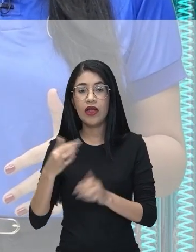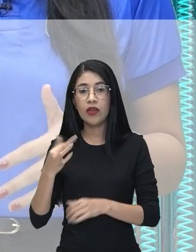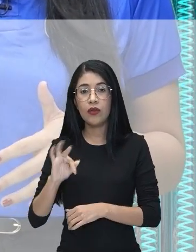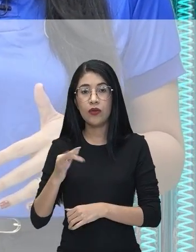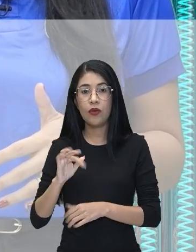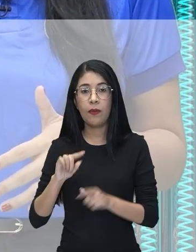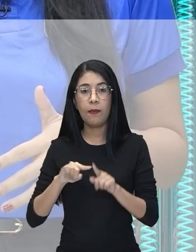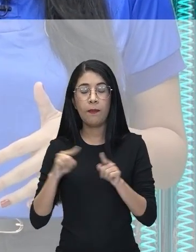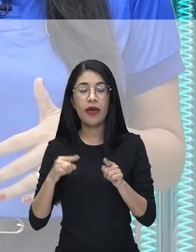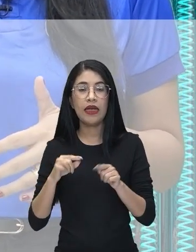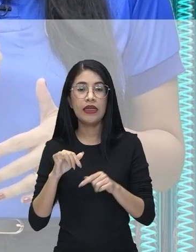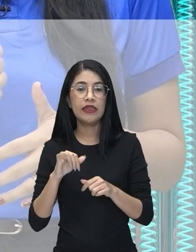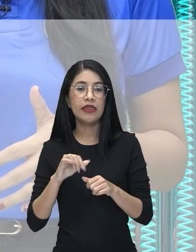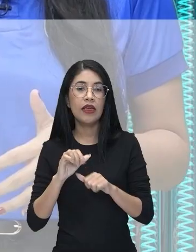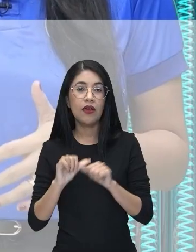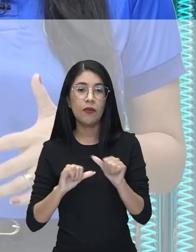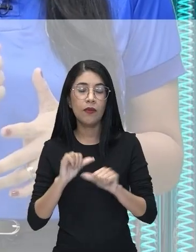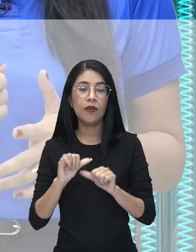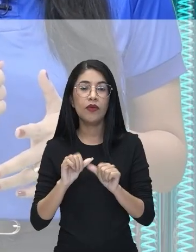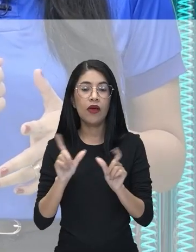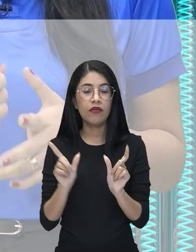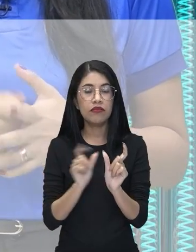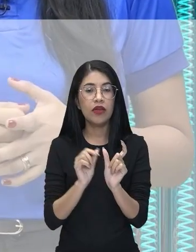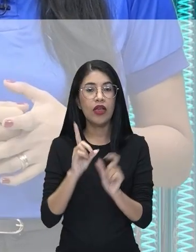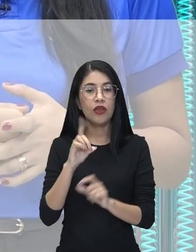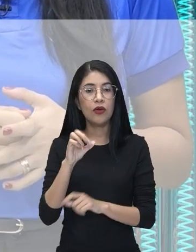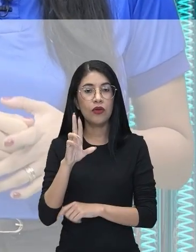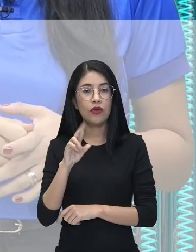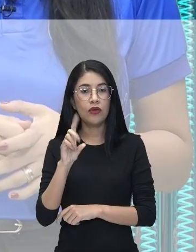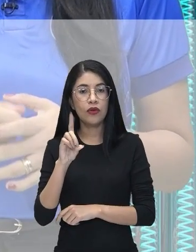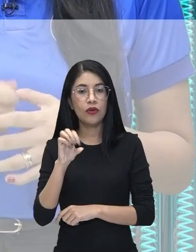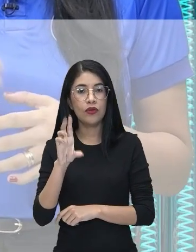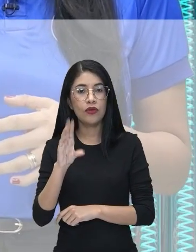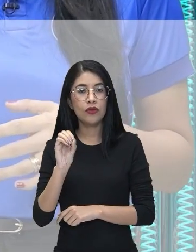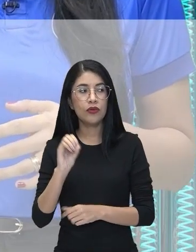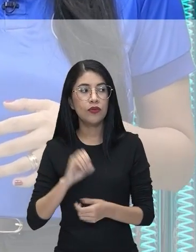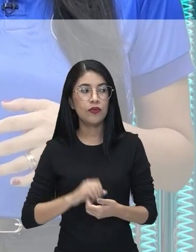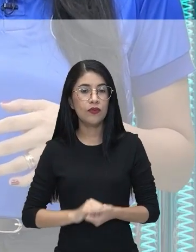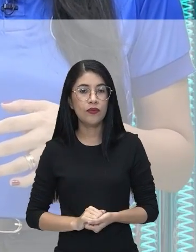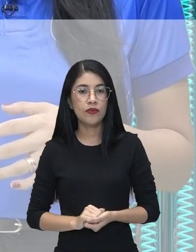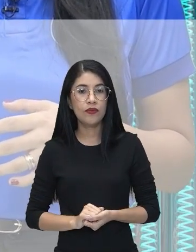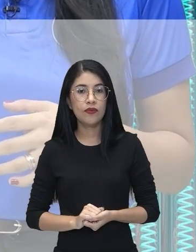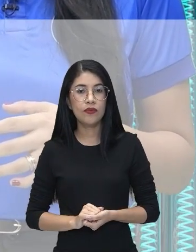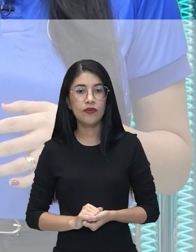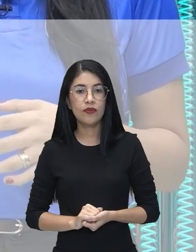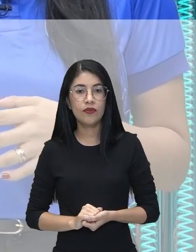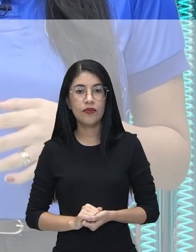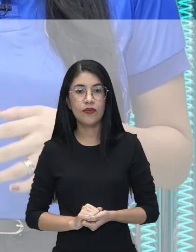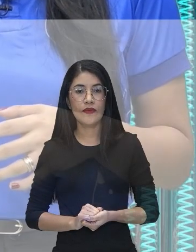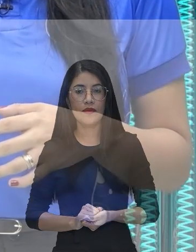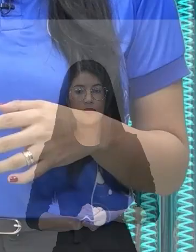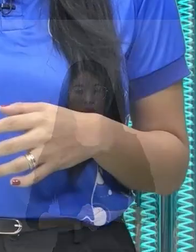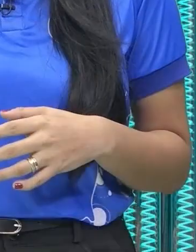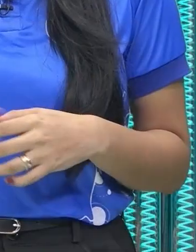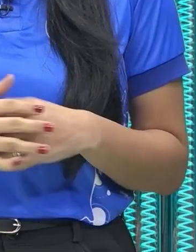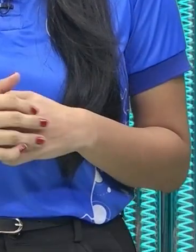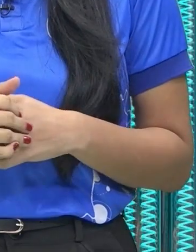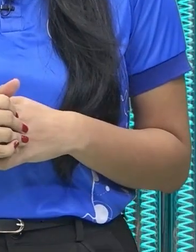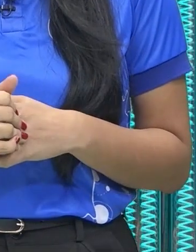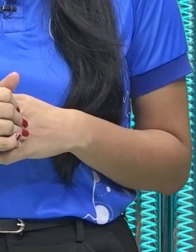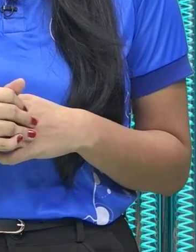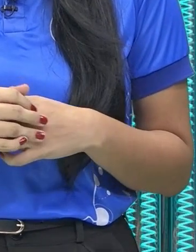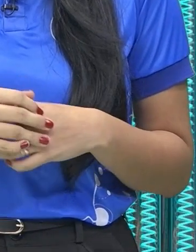acrescento full, painful, doloroso, ok? Então, use quer dizer